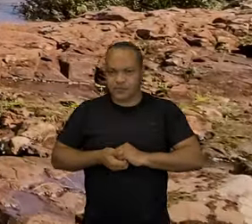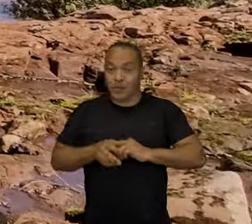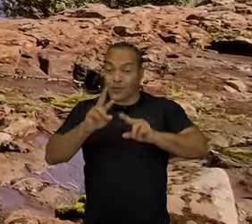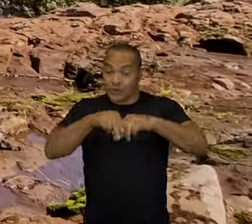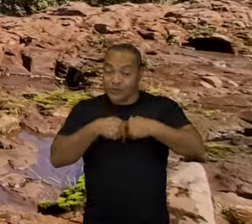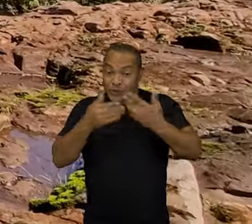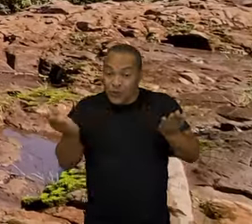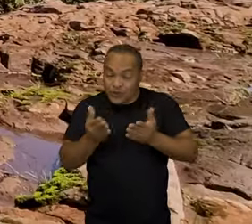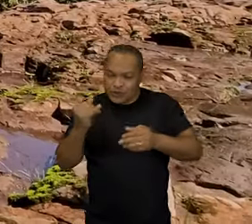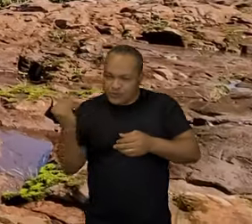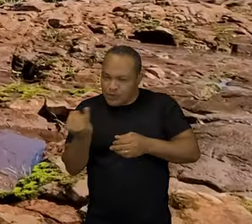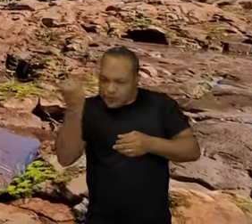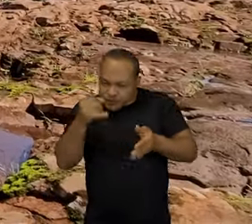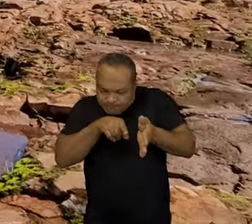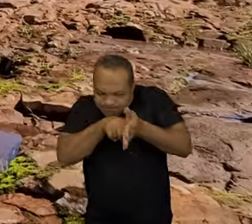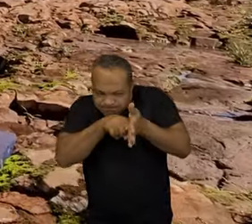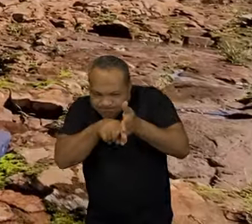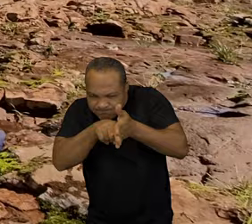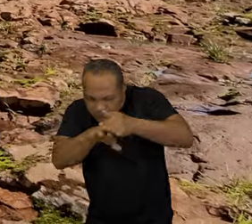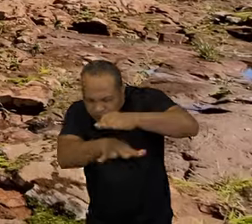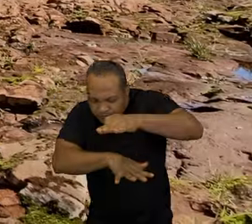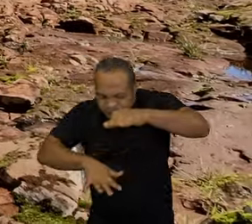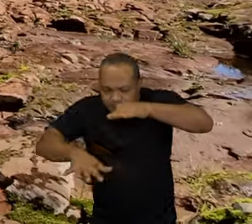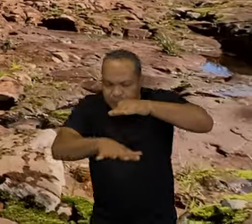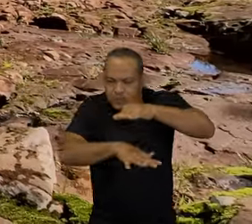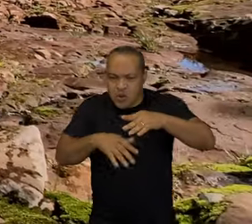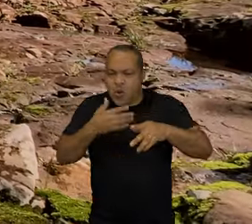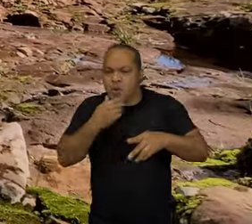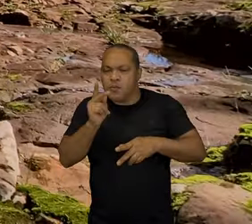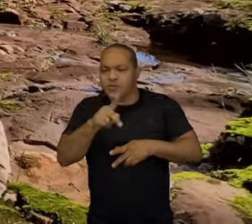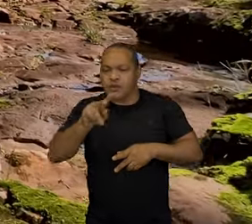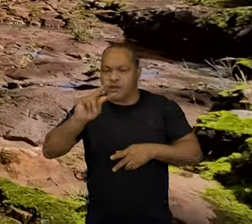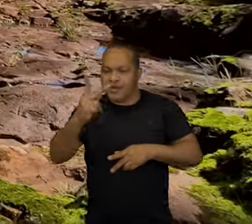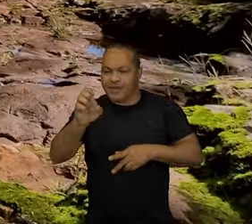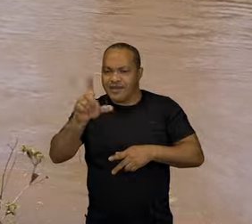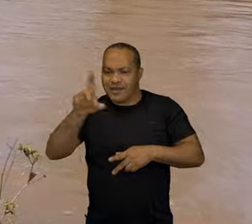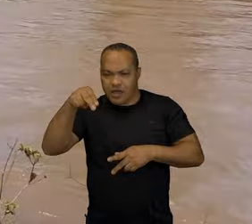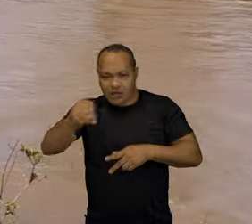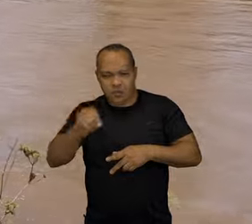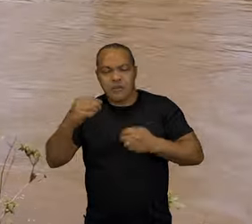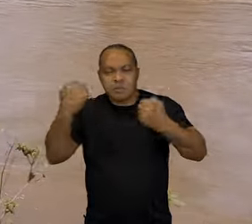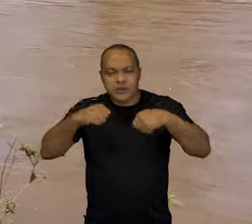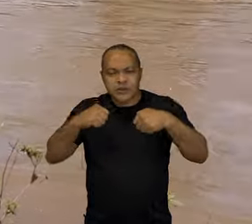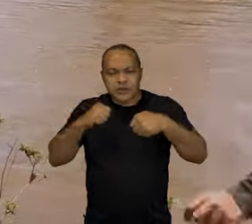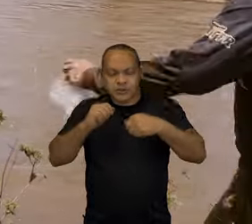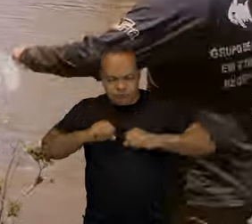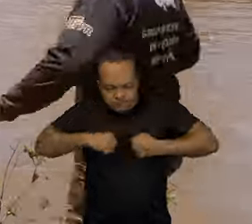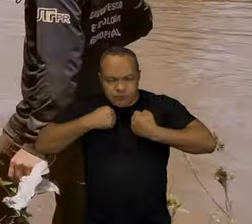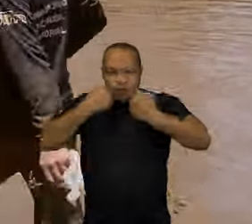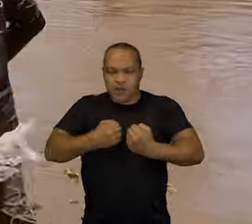Para desvendar o que vive abaixo da superfície, o professor Heleno Brandão e sua equipe precisaram